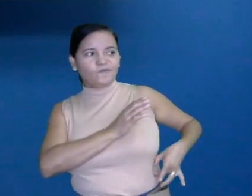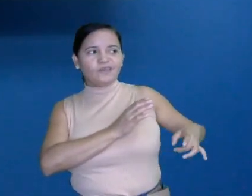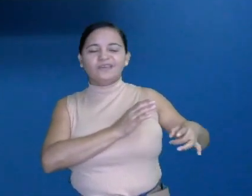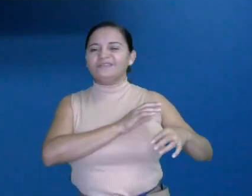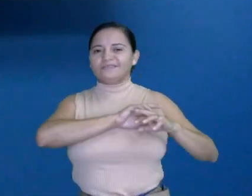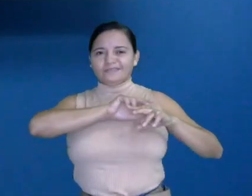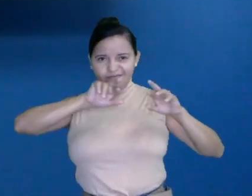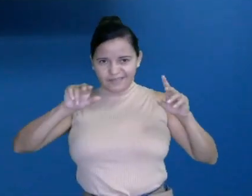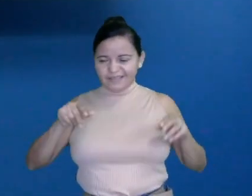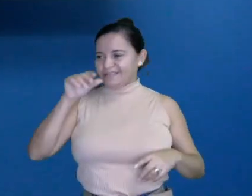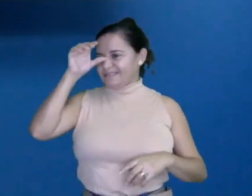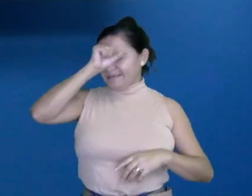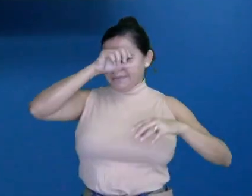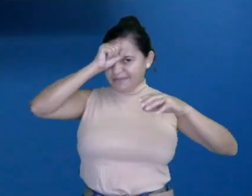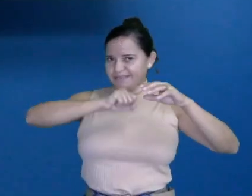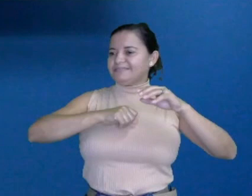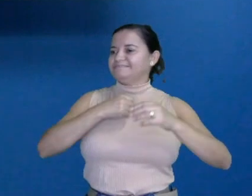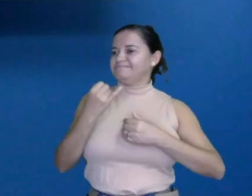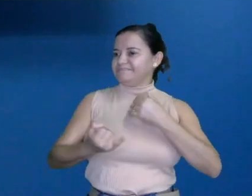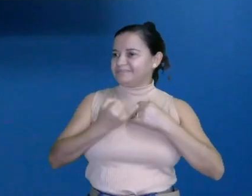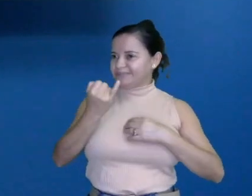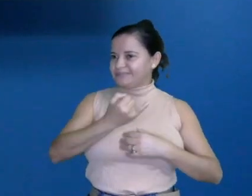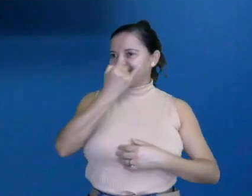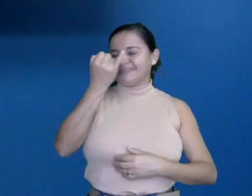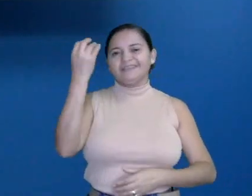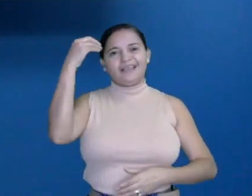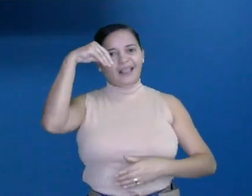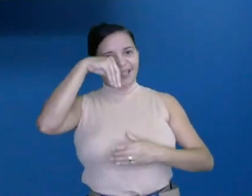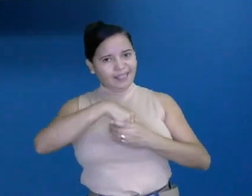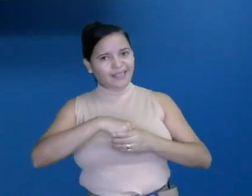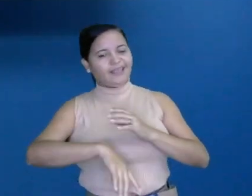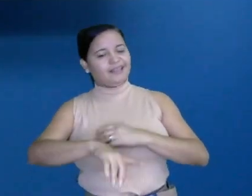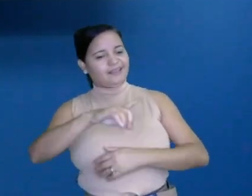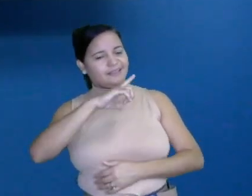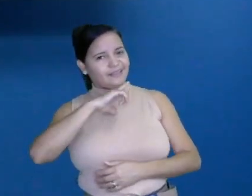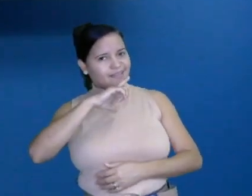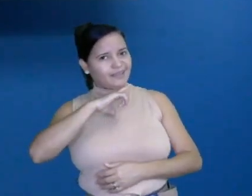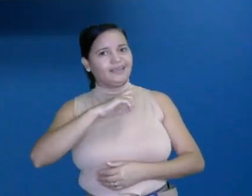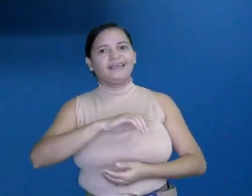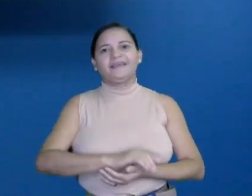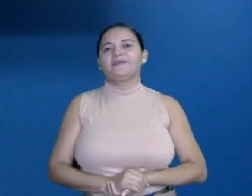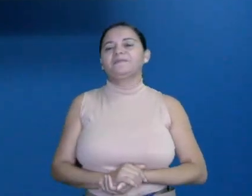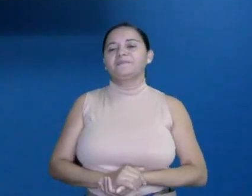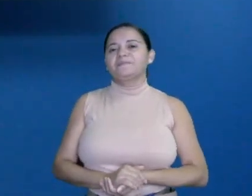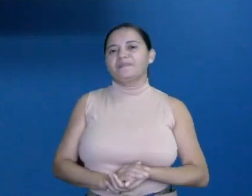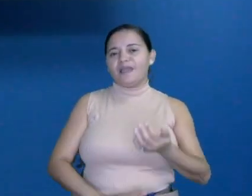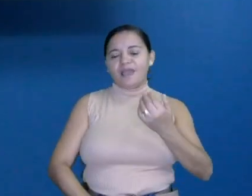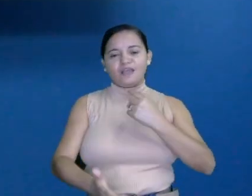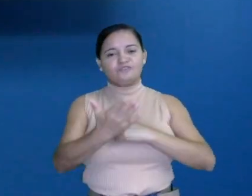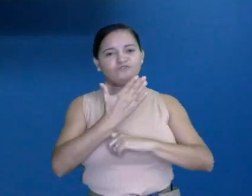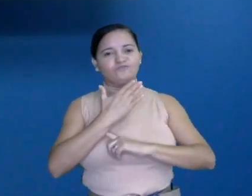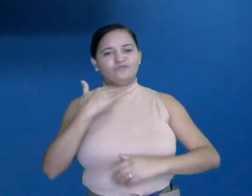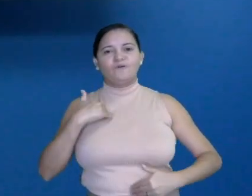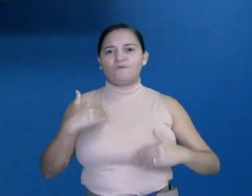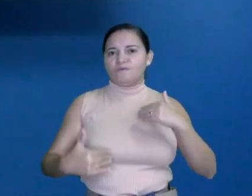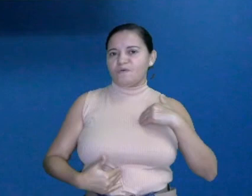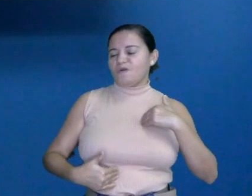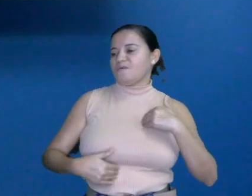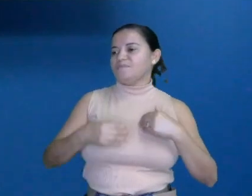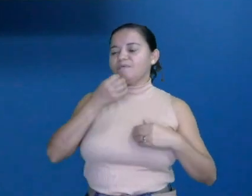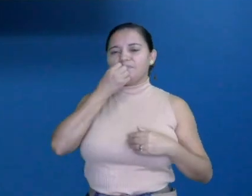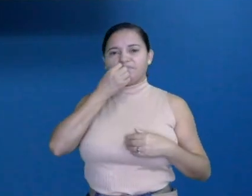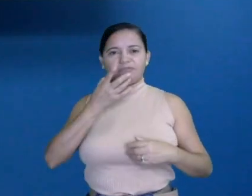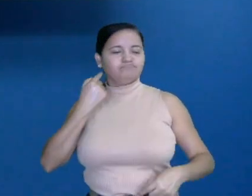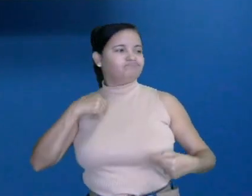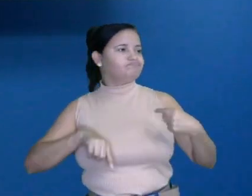trabalhou isso aqui. Cada órgão ali do nosso corpo, dentro da gente, ele age de uma forma para que o nosso corpo funcione completamente.